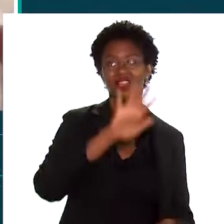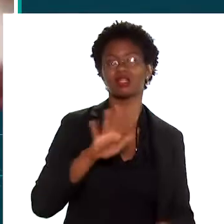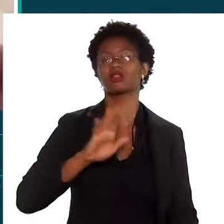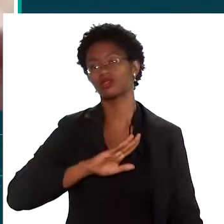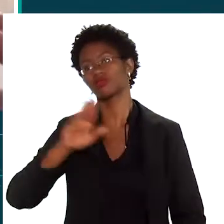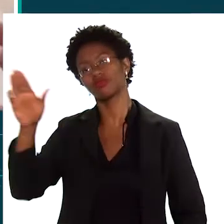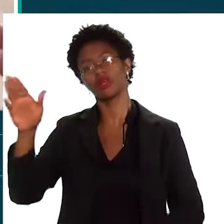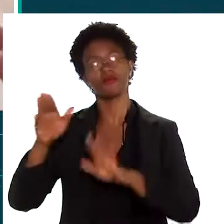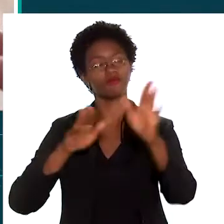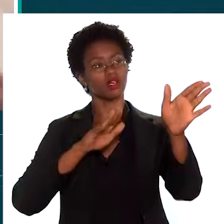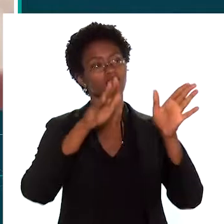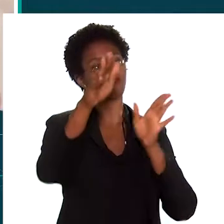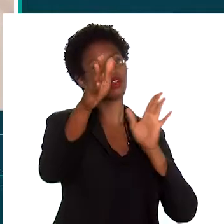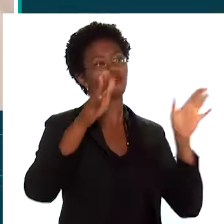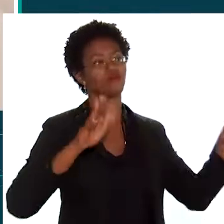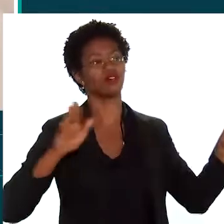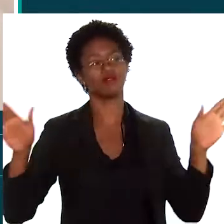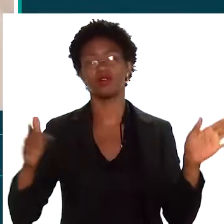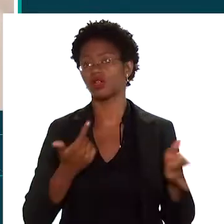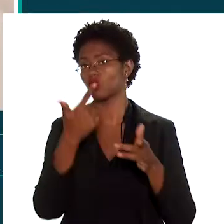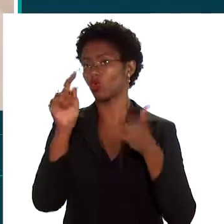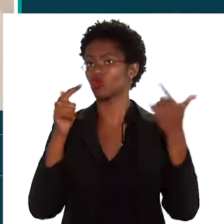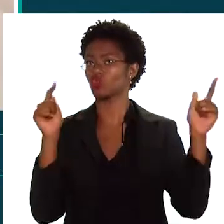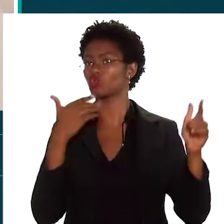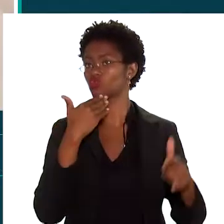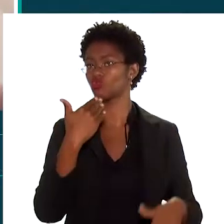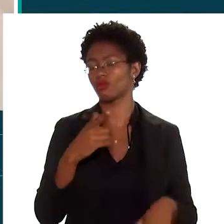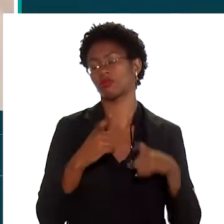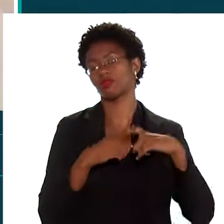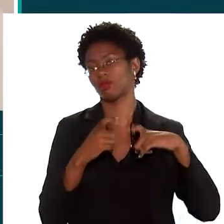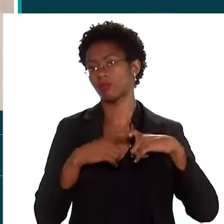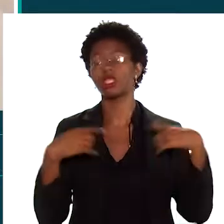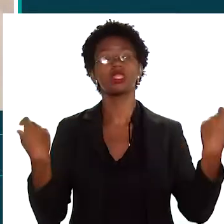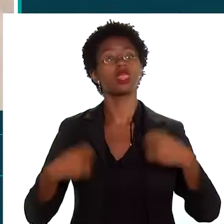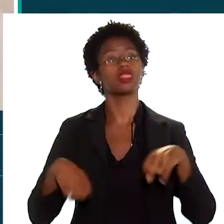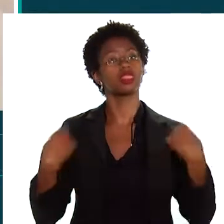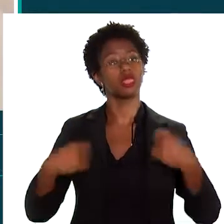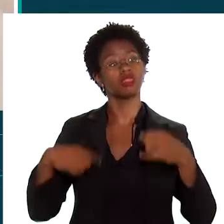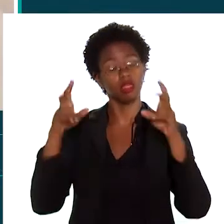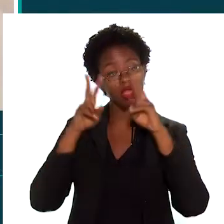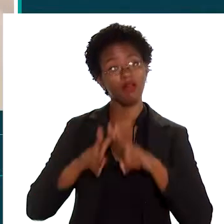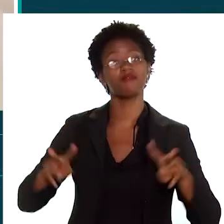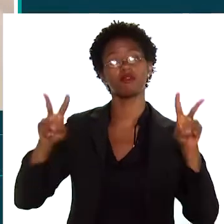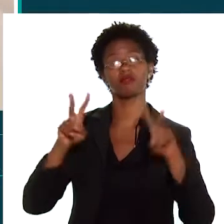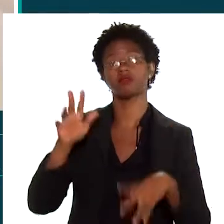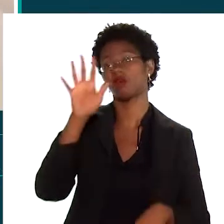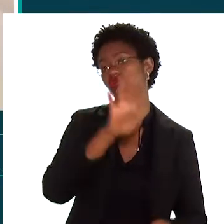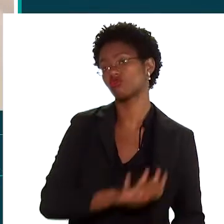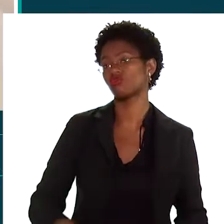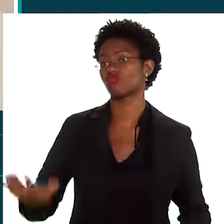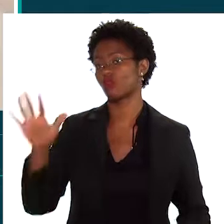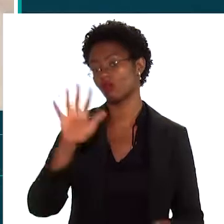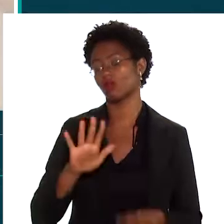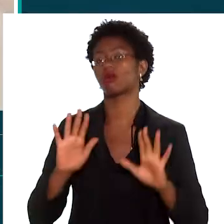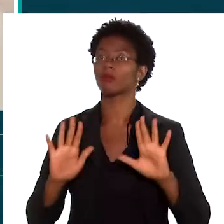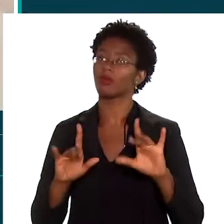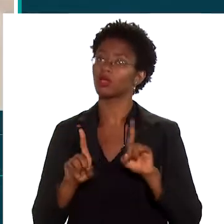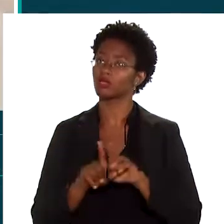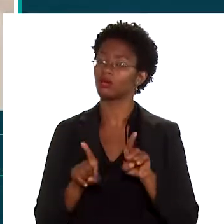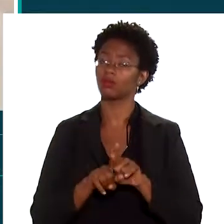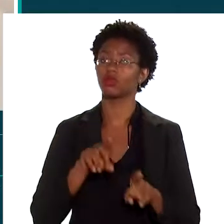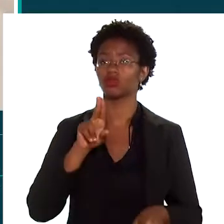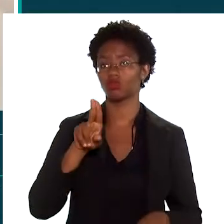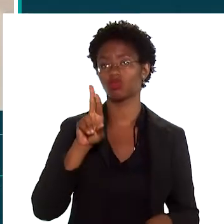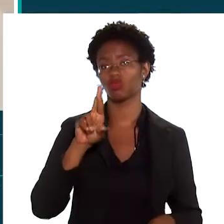acaba encaminhando para outras especialidades, tendo a necessidade dessa visão global, dessa visão clínica, mas